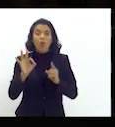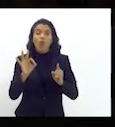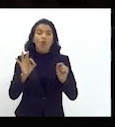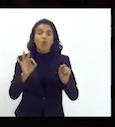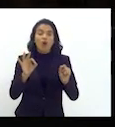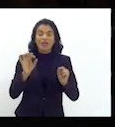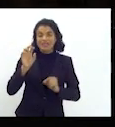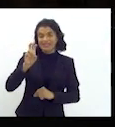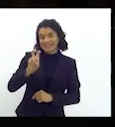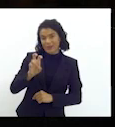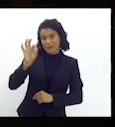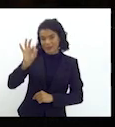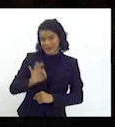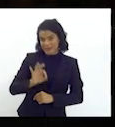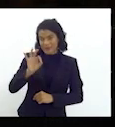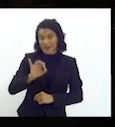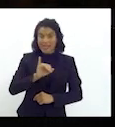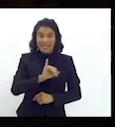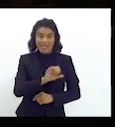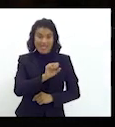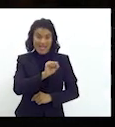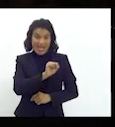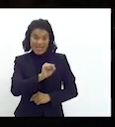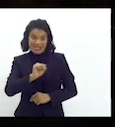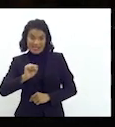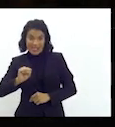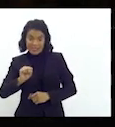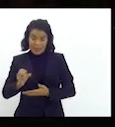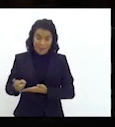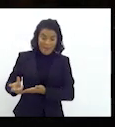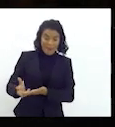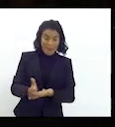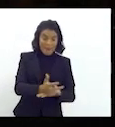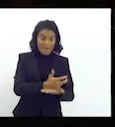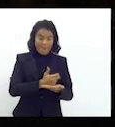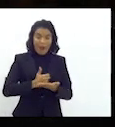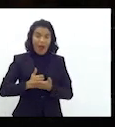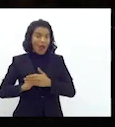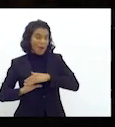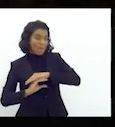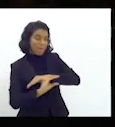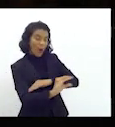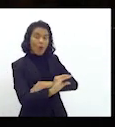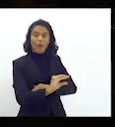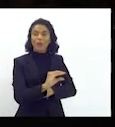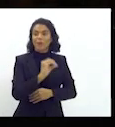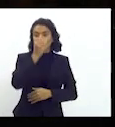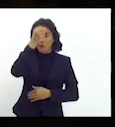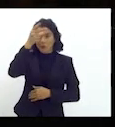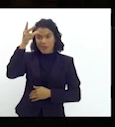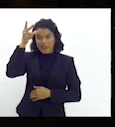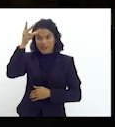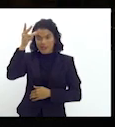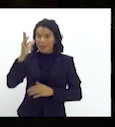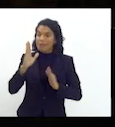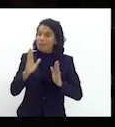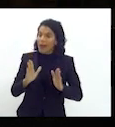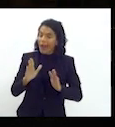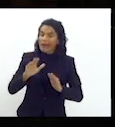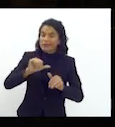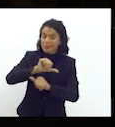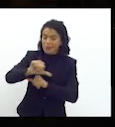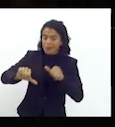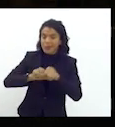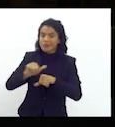5%. mas todo ISS arrecadado é totalmente do município mas na reforma